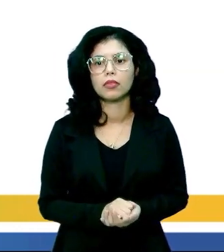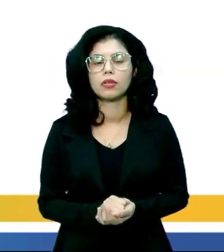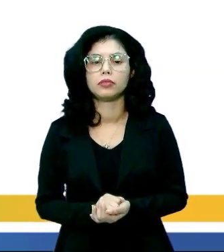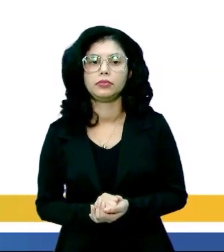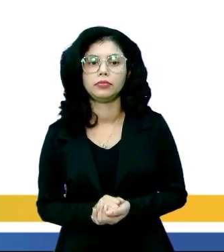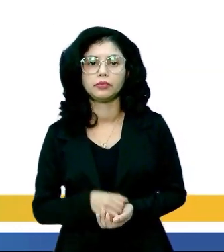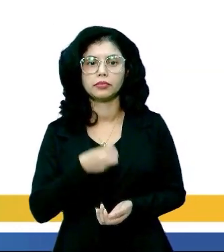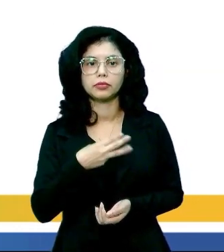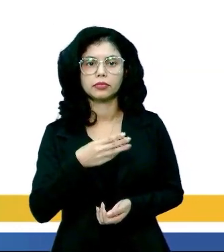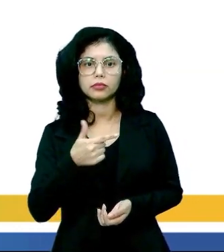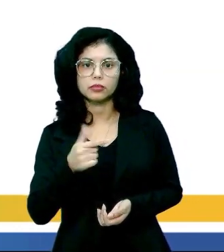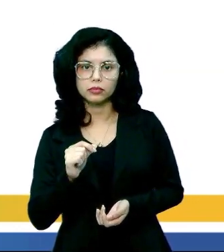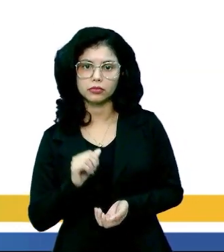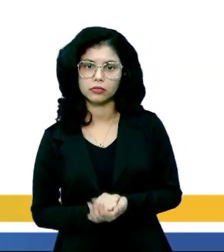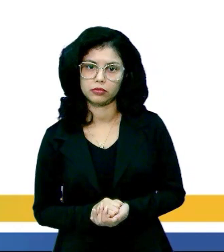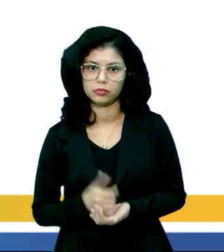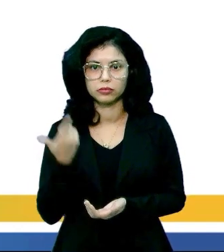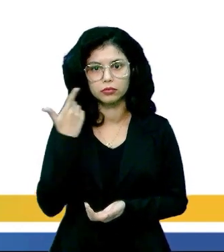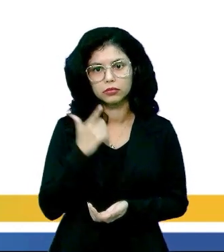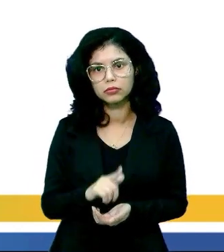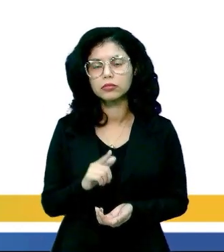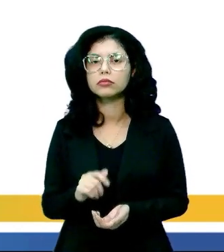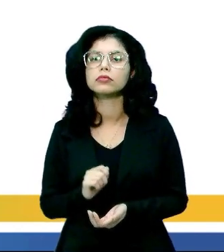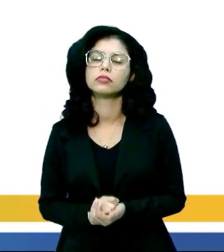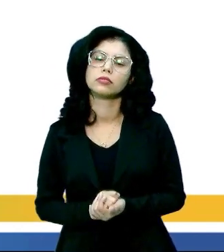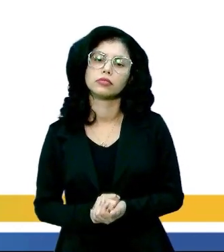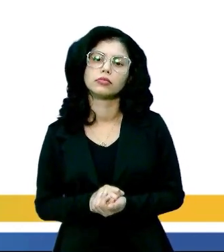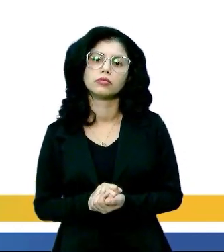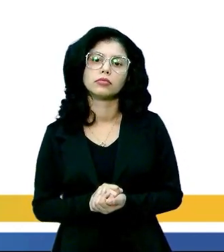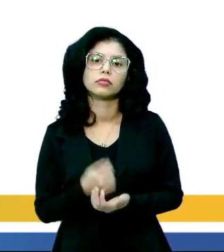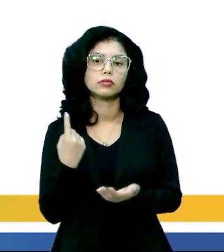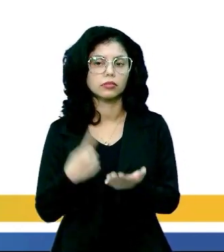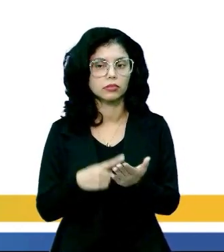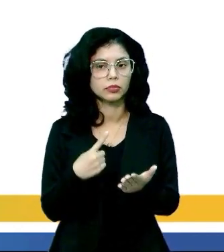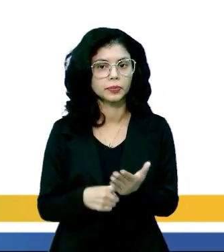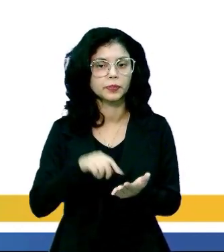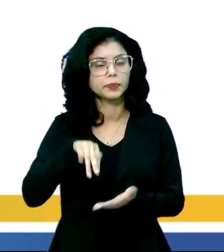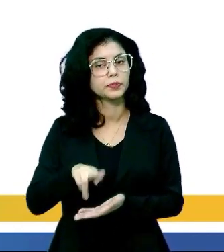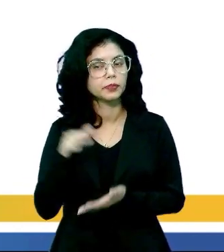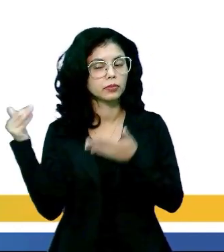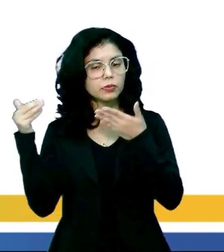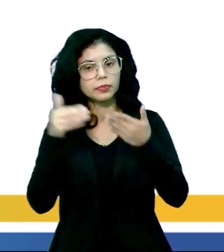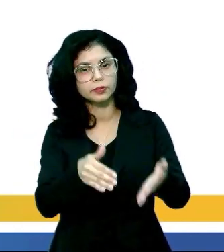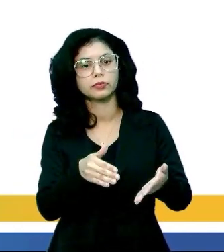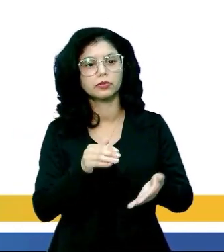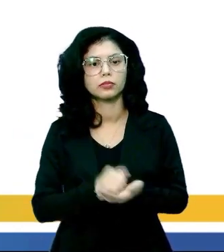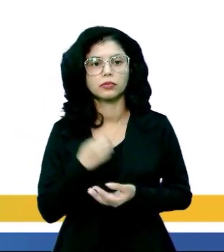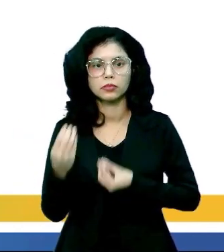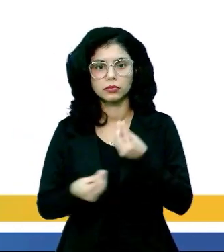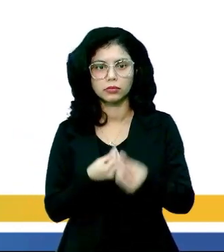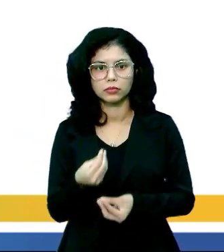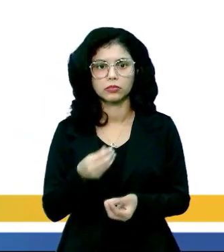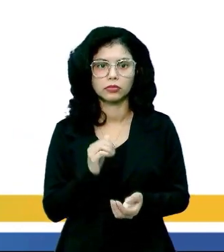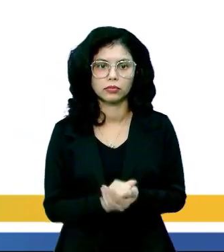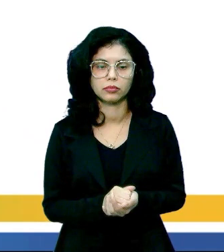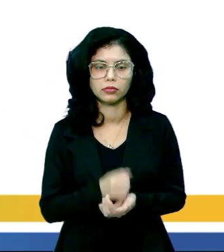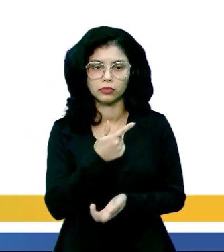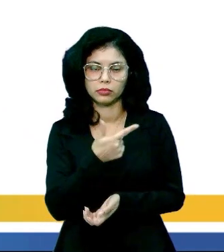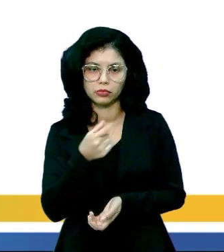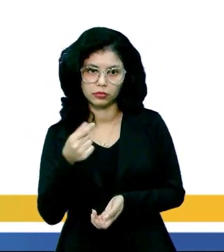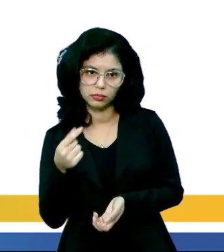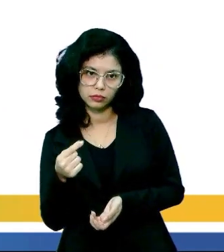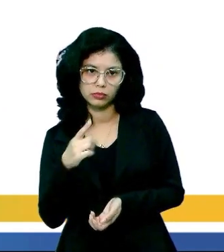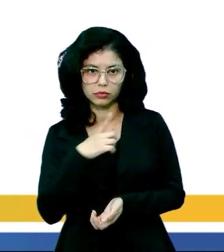Portanto, 320 funcionários conseguem cumprir a meta. Como o setor